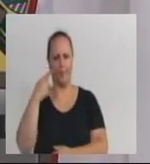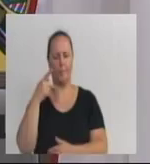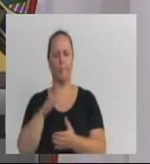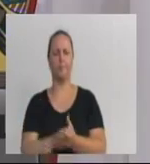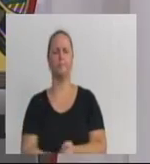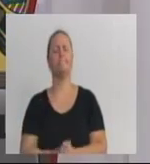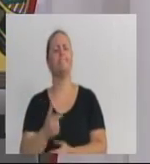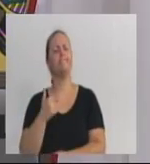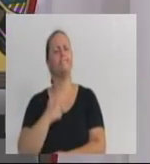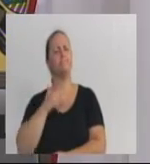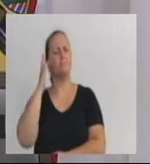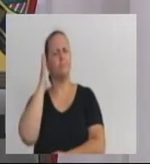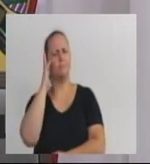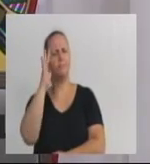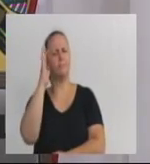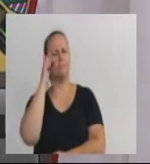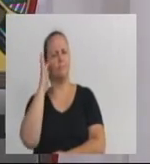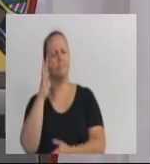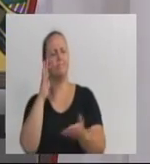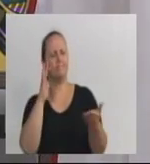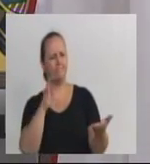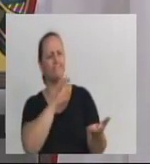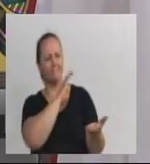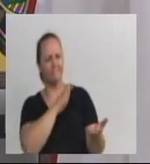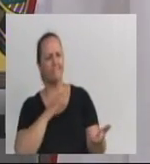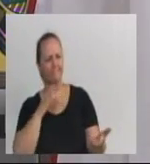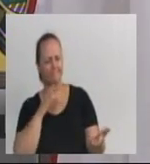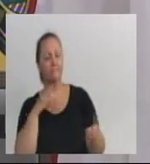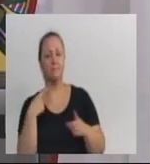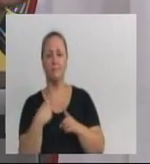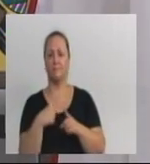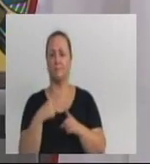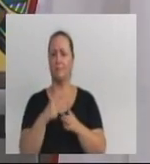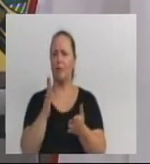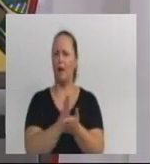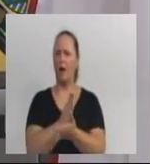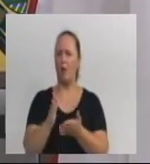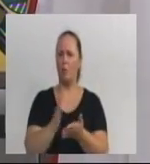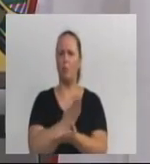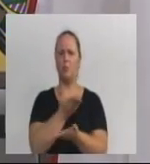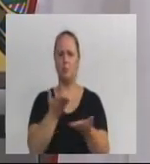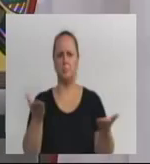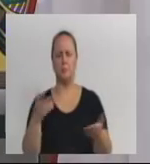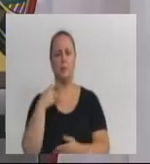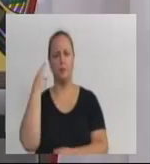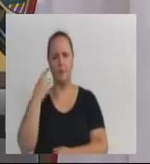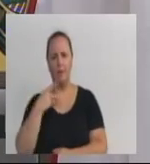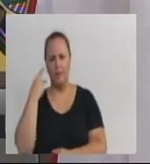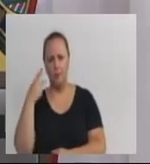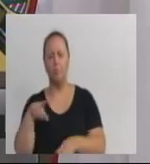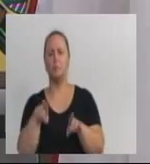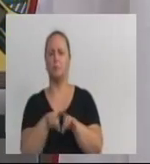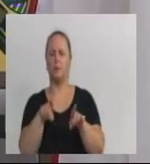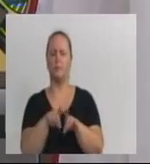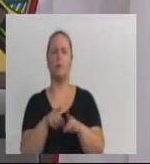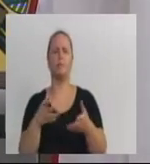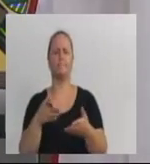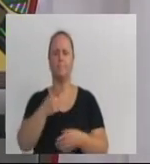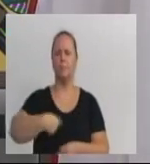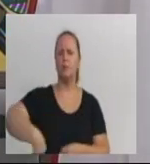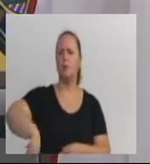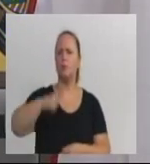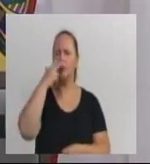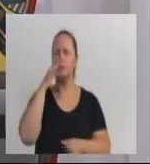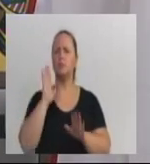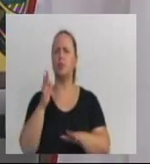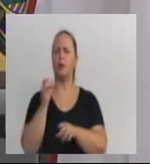sim, porque muitos de nós aqui, vereadores, e Vossa Excelência também, pregamos há muito tempo uma reforma política